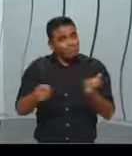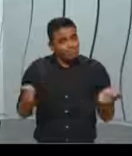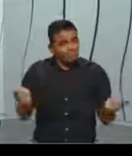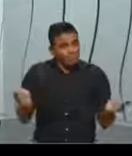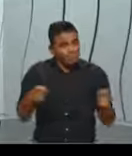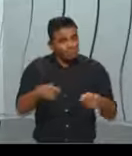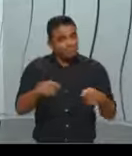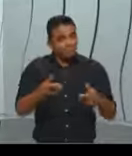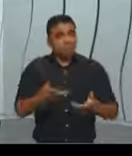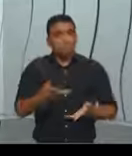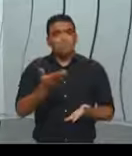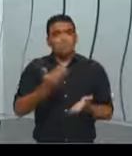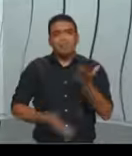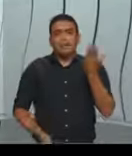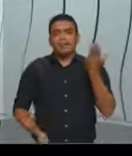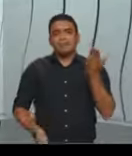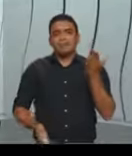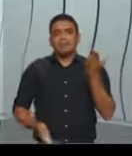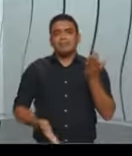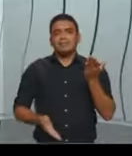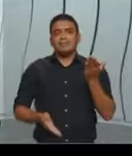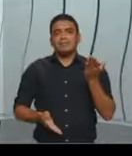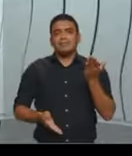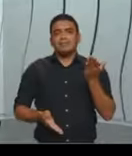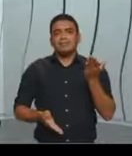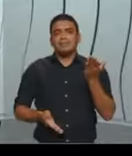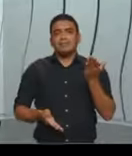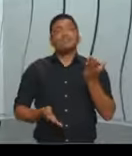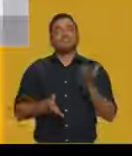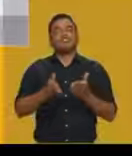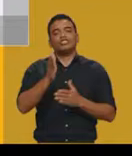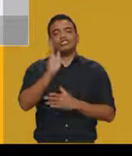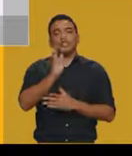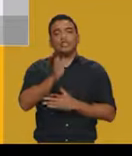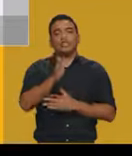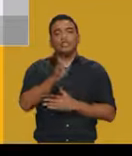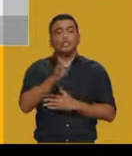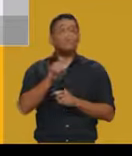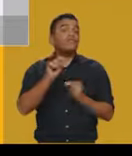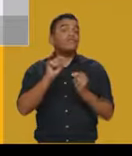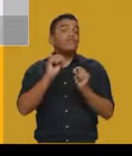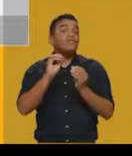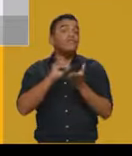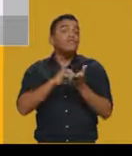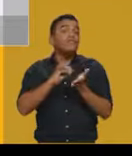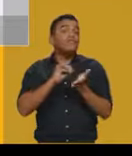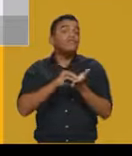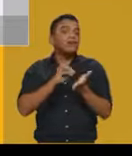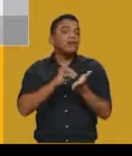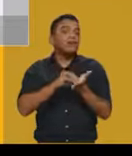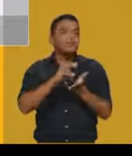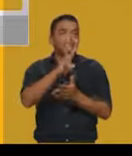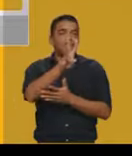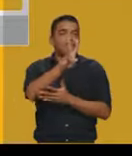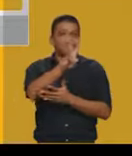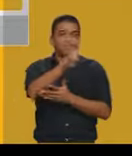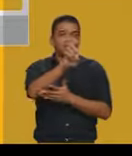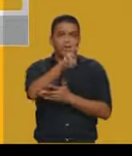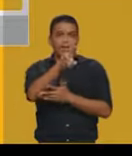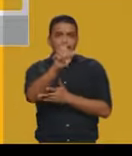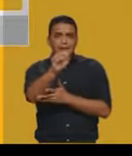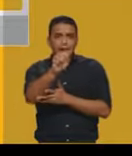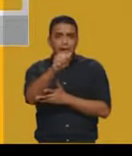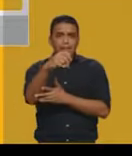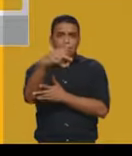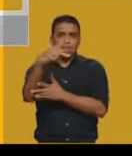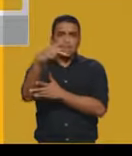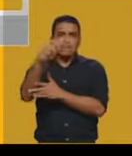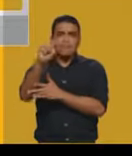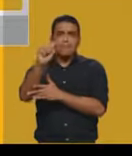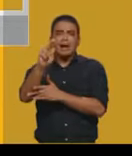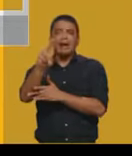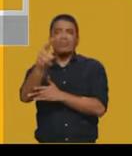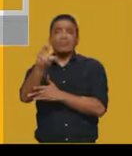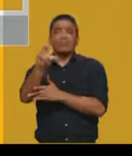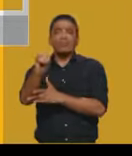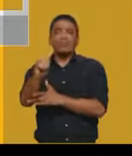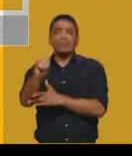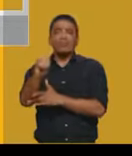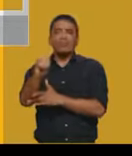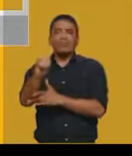possibilidades, tá bom? Já foi. Sobrou quem? Vera e Paulo. Então, neste caso, eu só